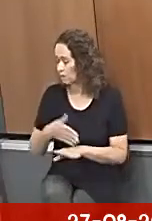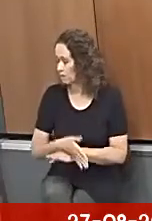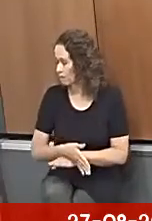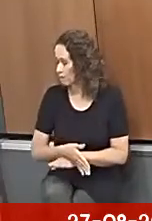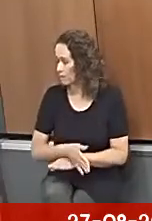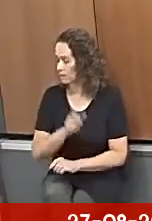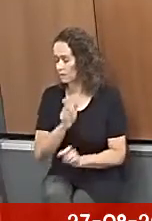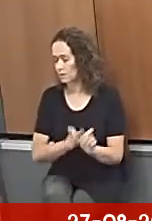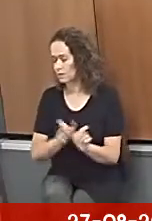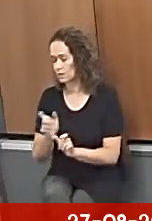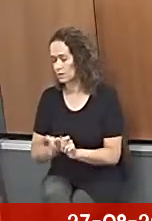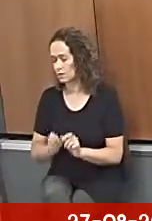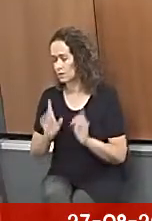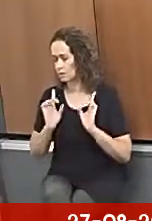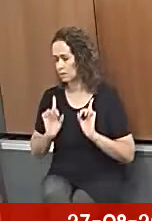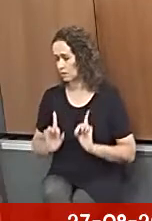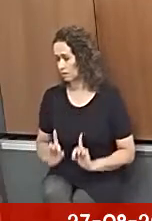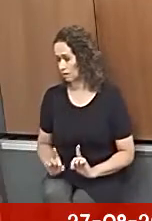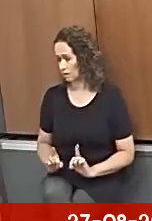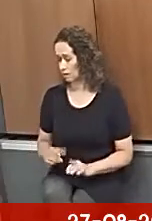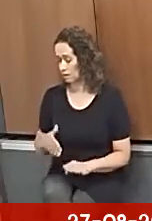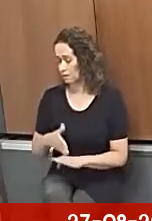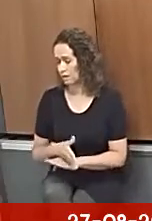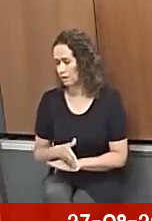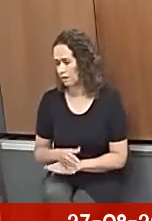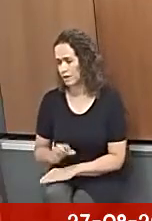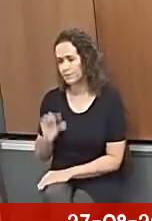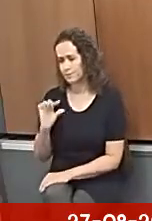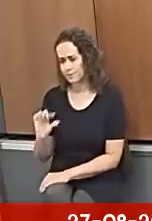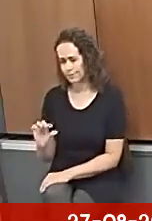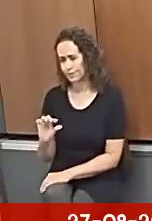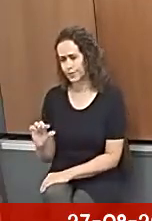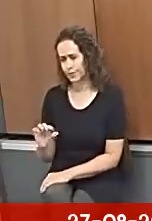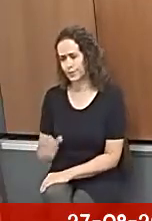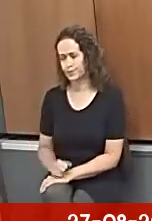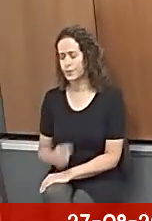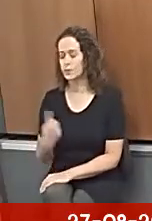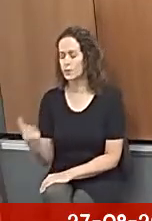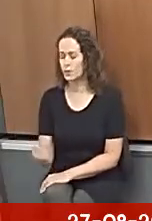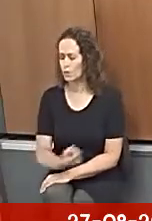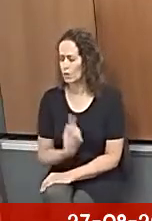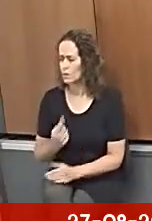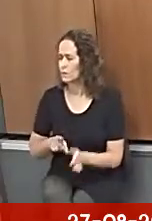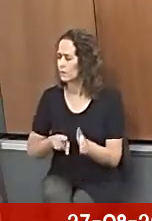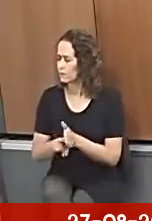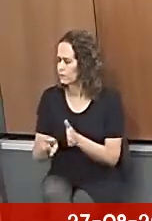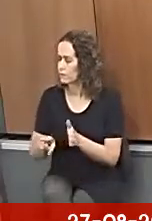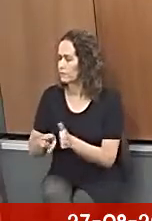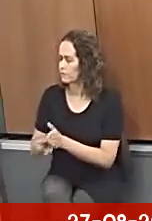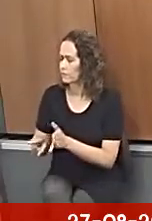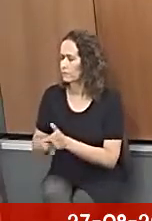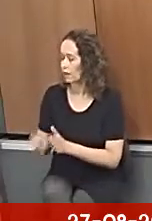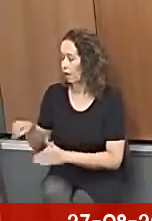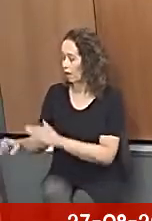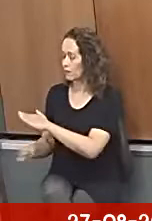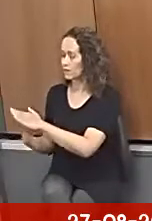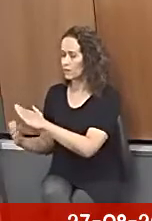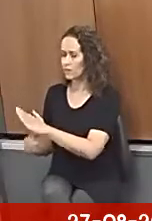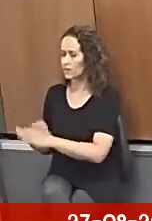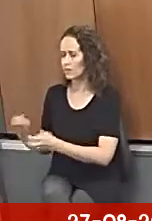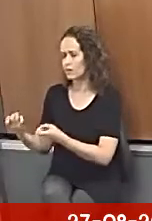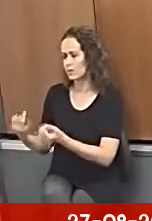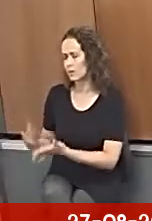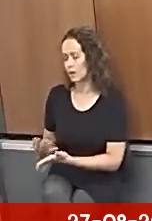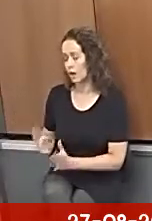têm ao programa é muito pequeno e quando nós vamos questionar a respeito a minas arena disse que os ingressos são